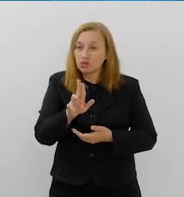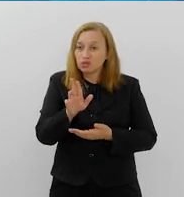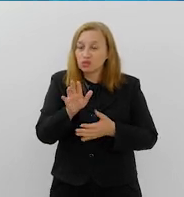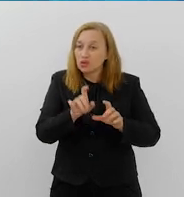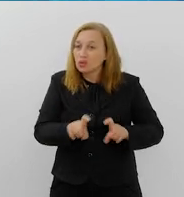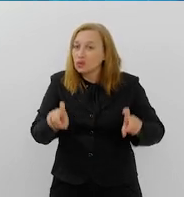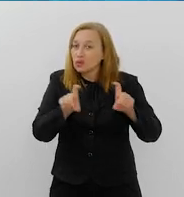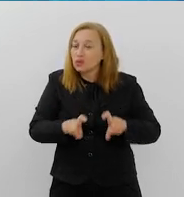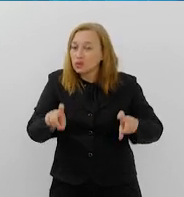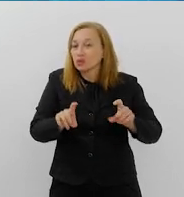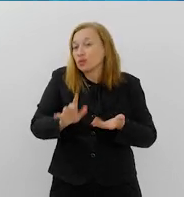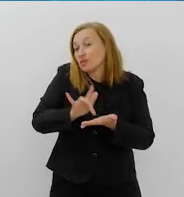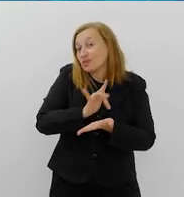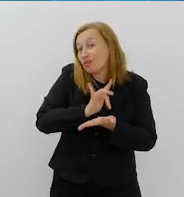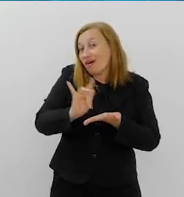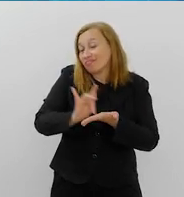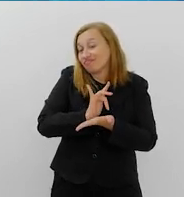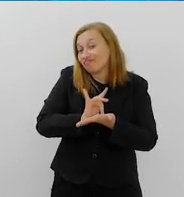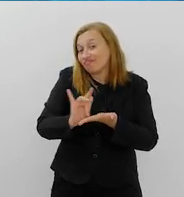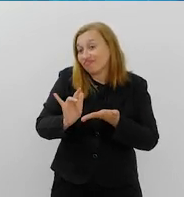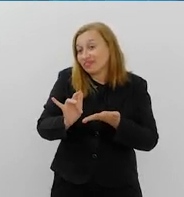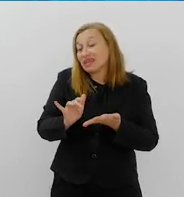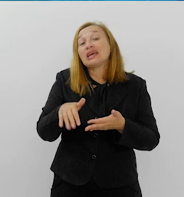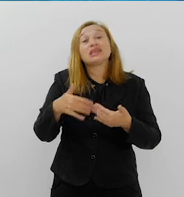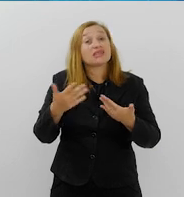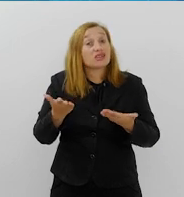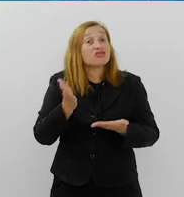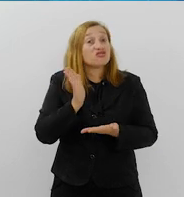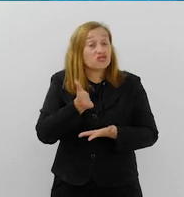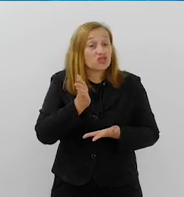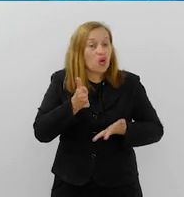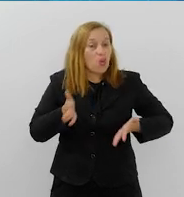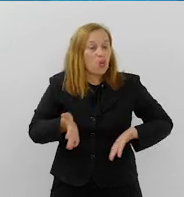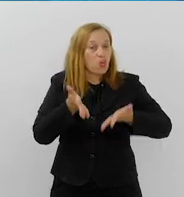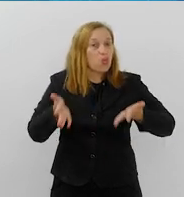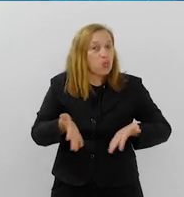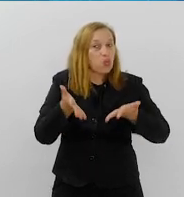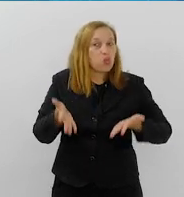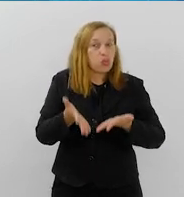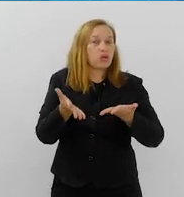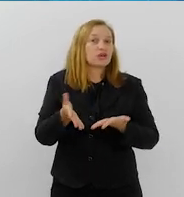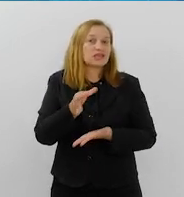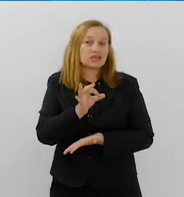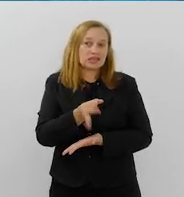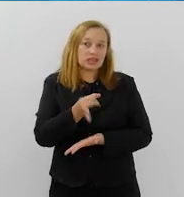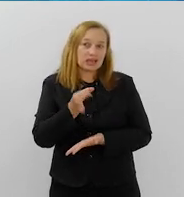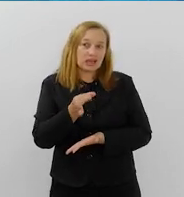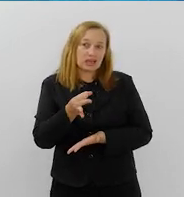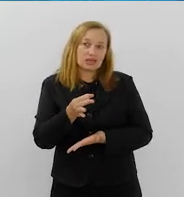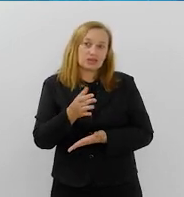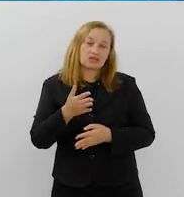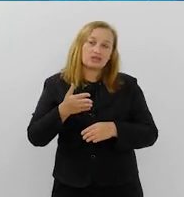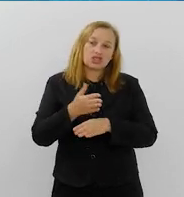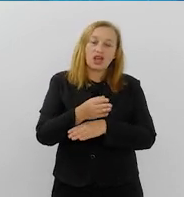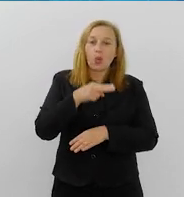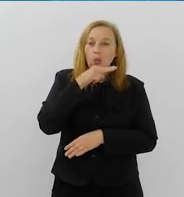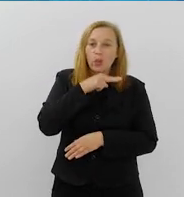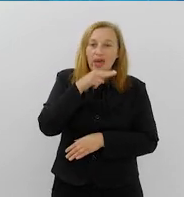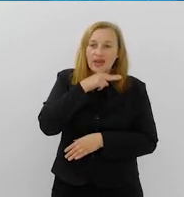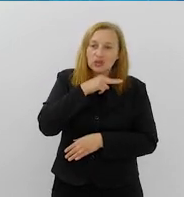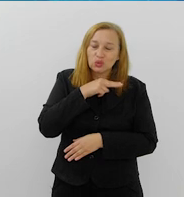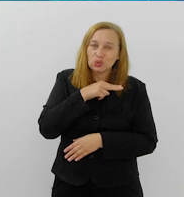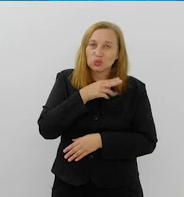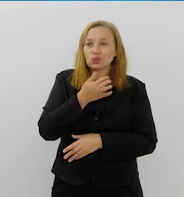um computador, um celular. Então, já é um estímulo. Provavelmente vai chegar um